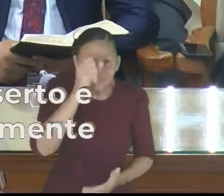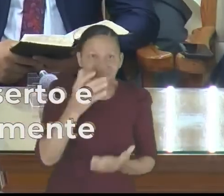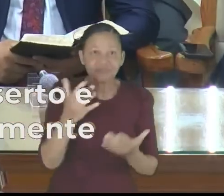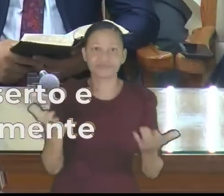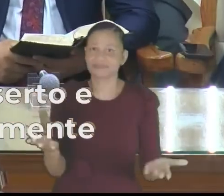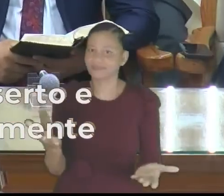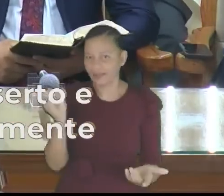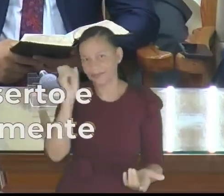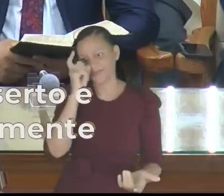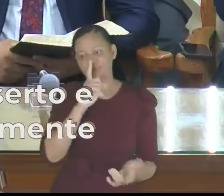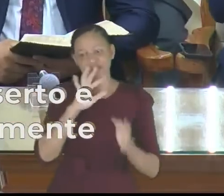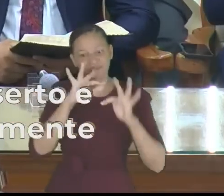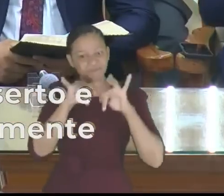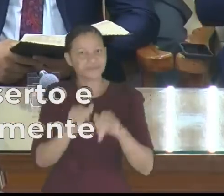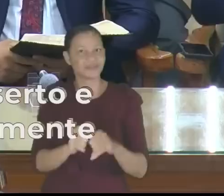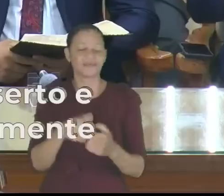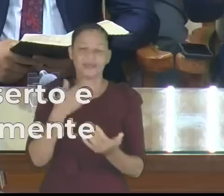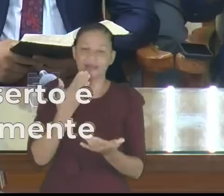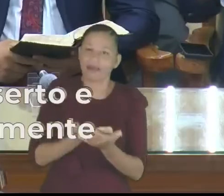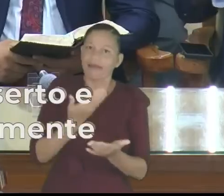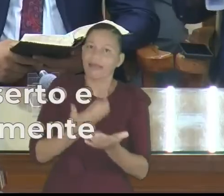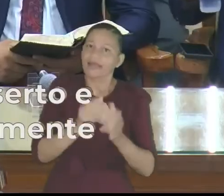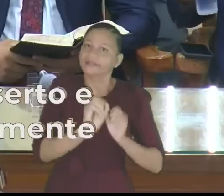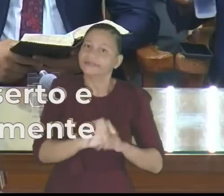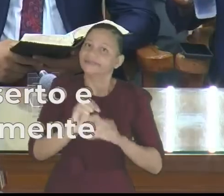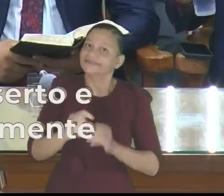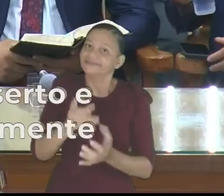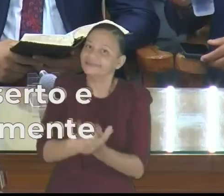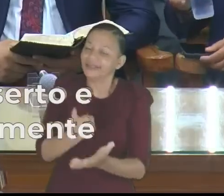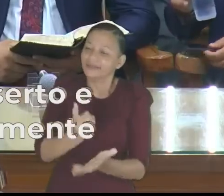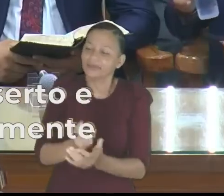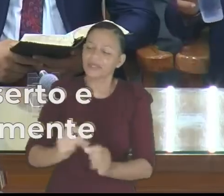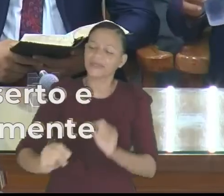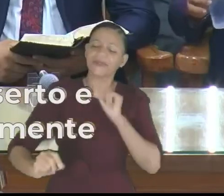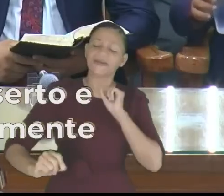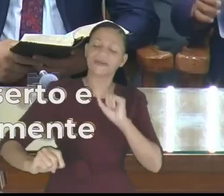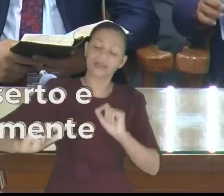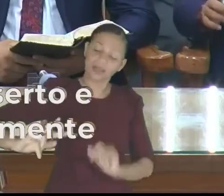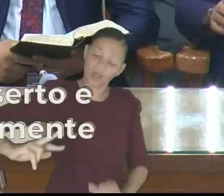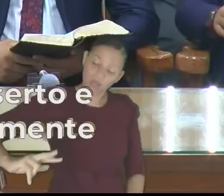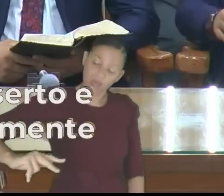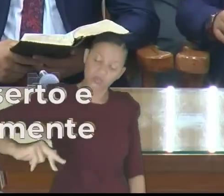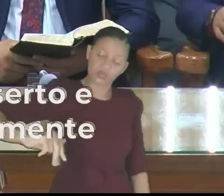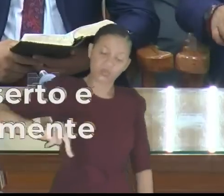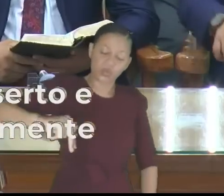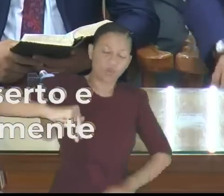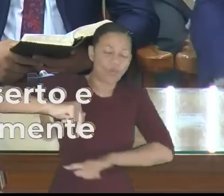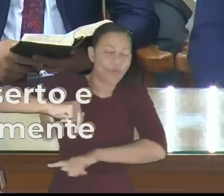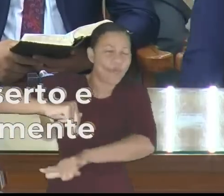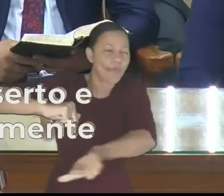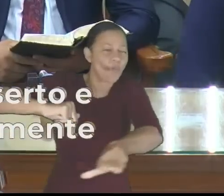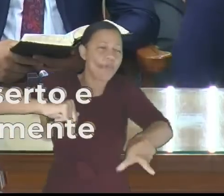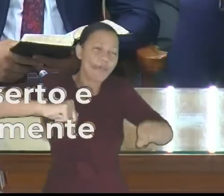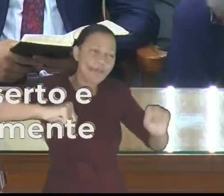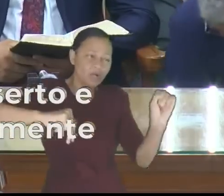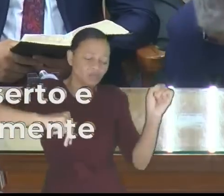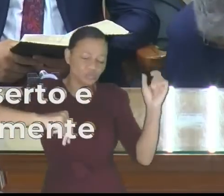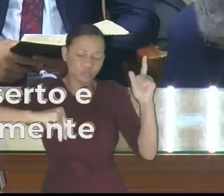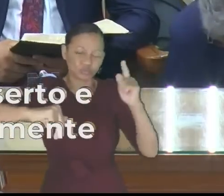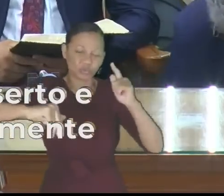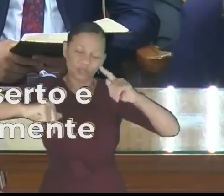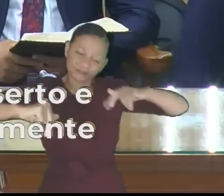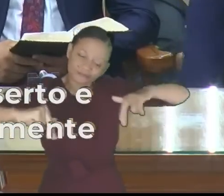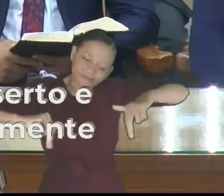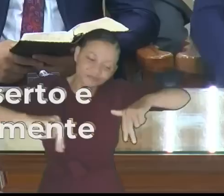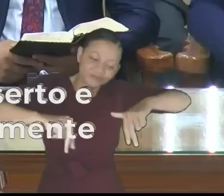está ruim. Está terminando o livro, não aprendeu? Quem é esta que sobe do deserto encostada ao seu amado? A igreja.